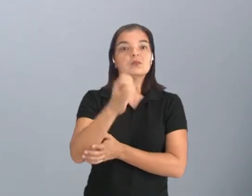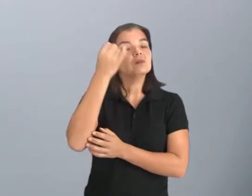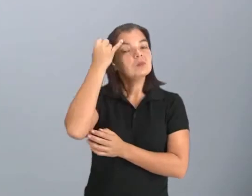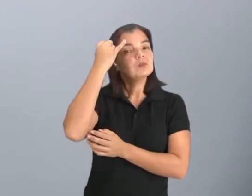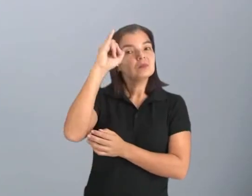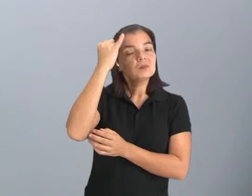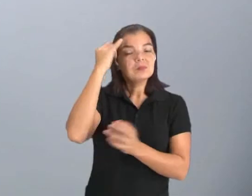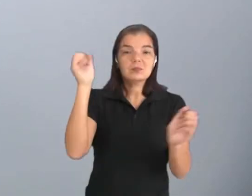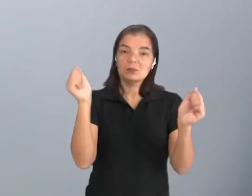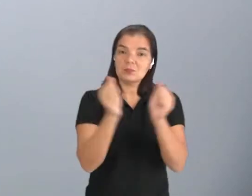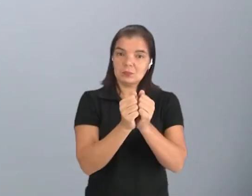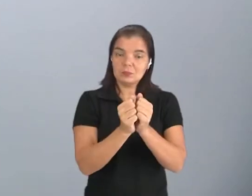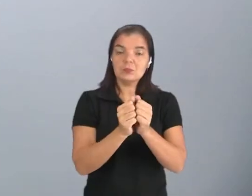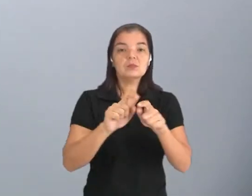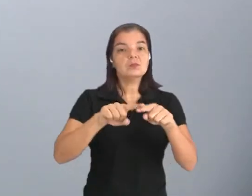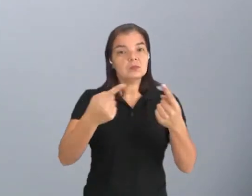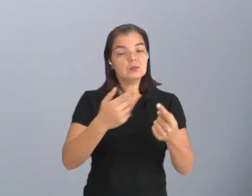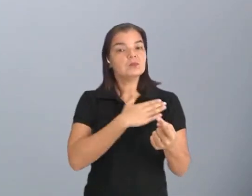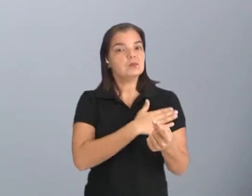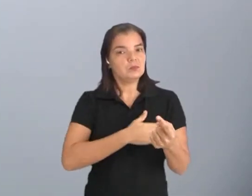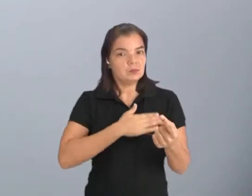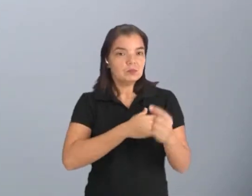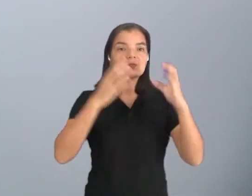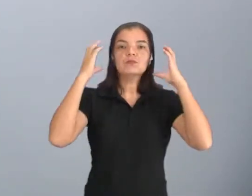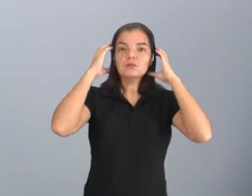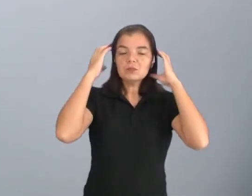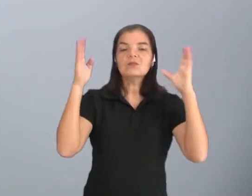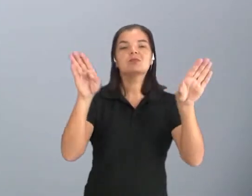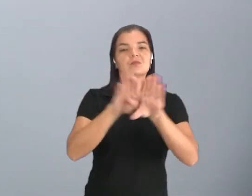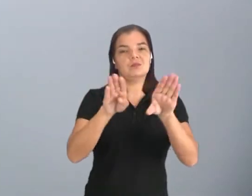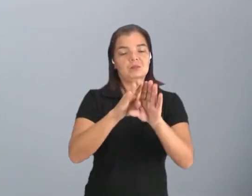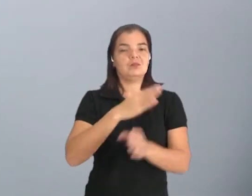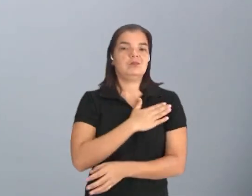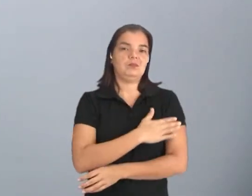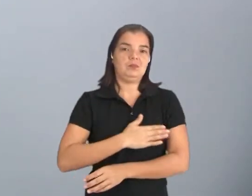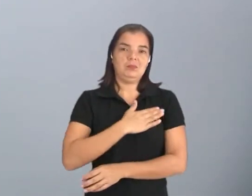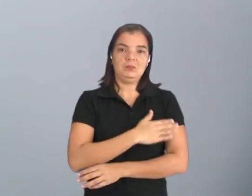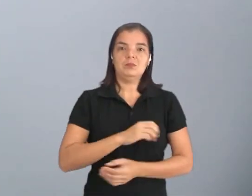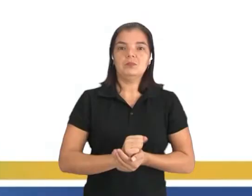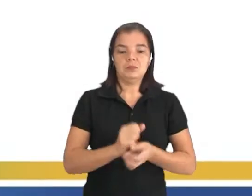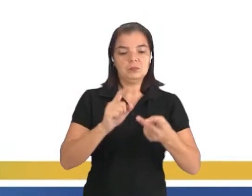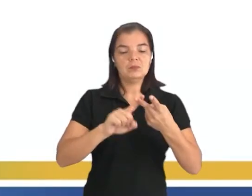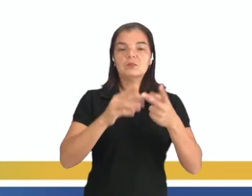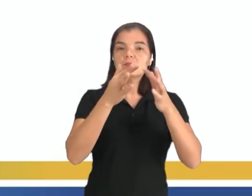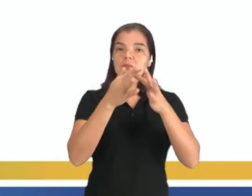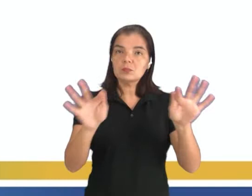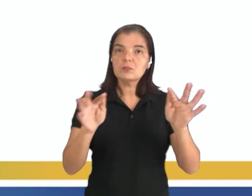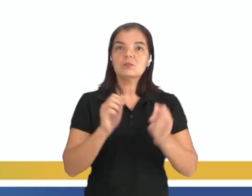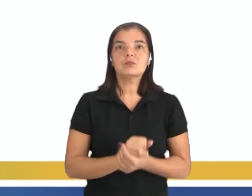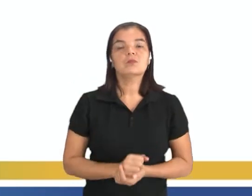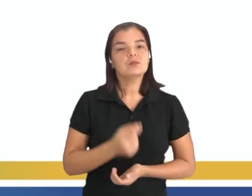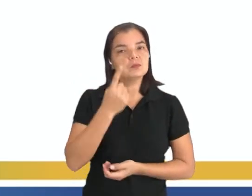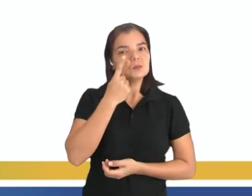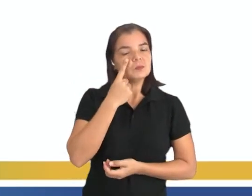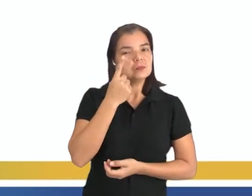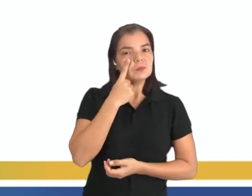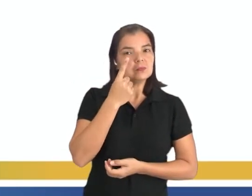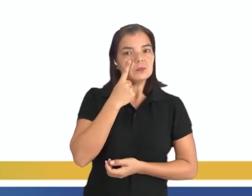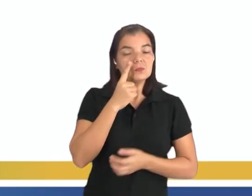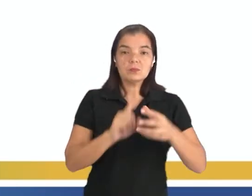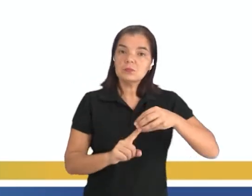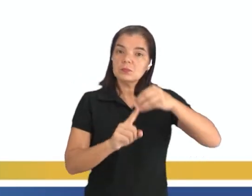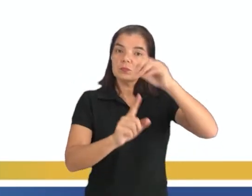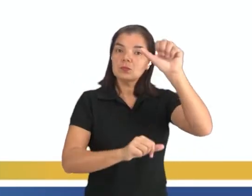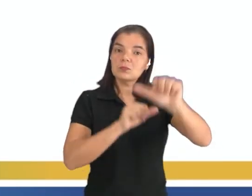ideia de adição. Além de gostar e de ouvir, aliás, ele também gosta. Na segunda frase, observem que a